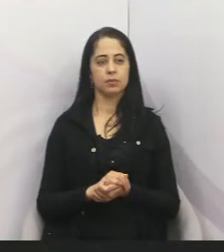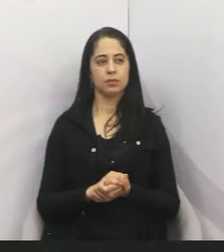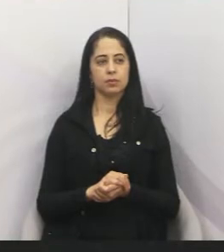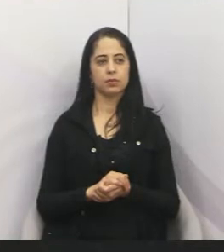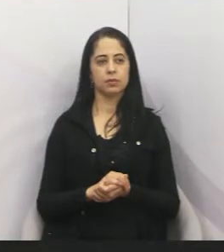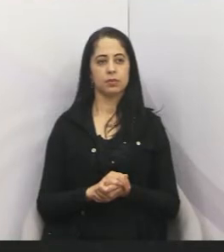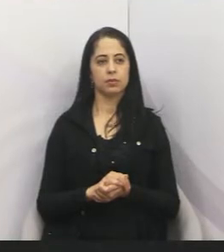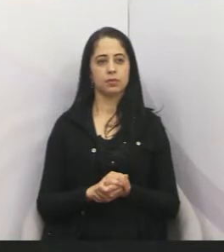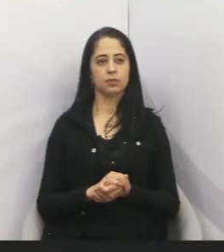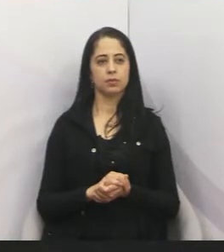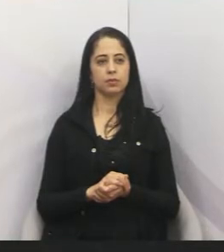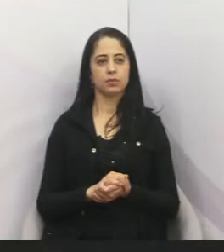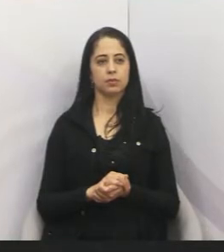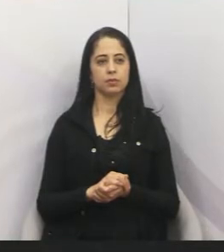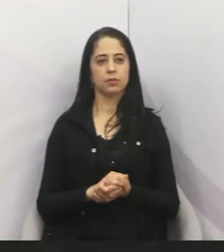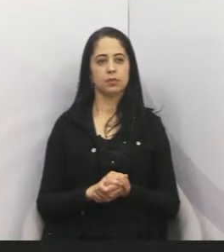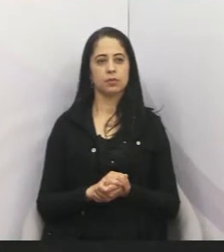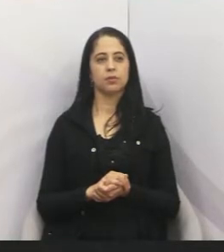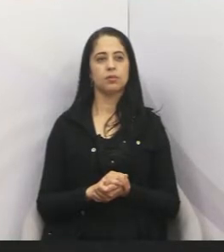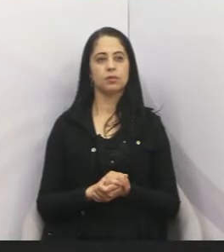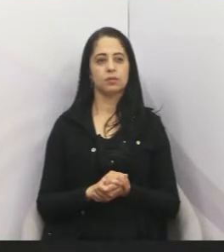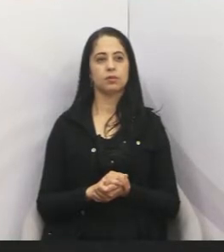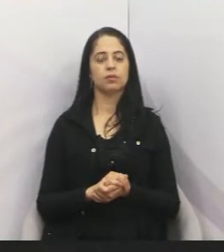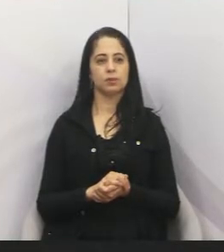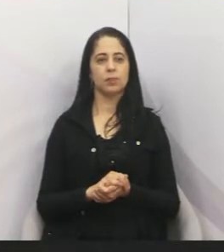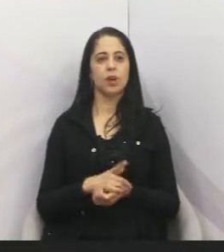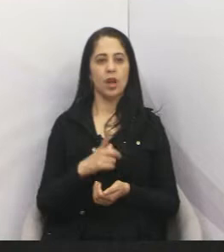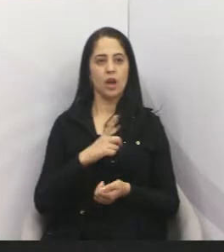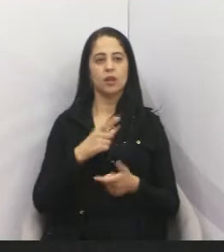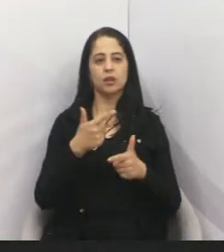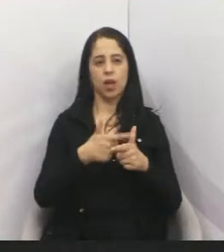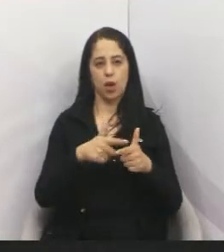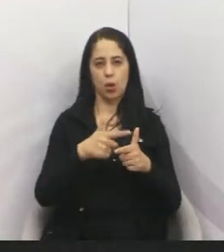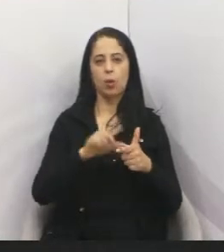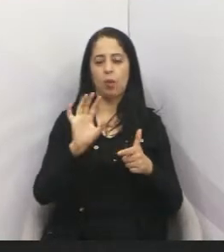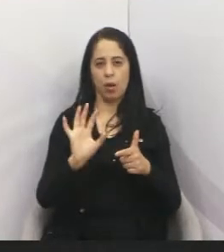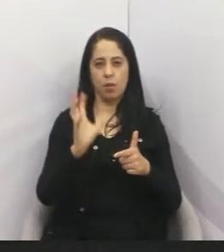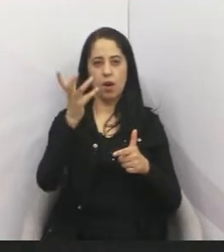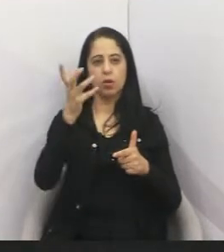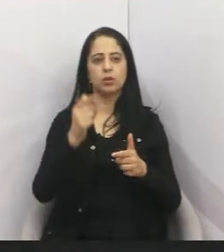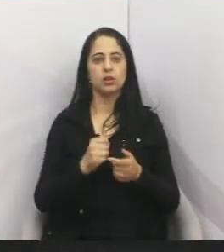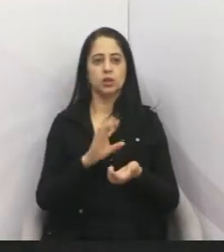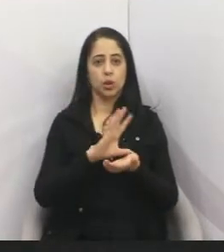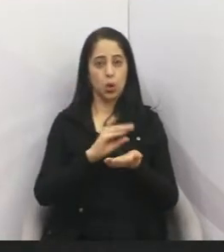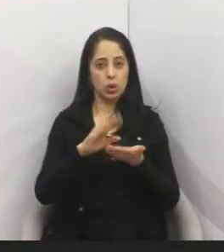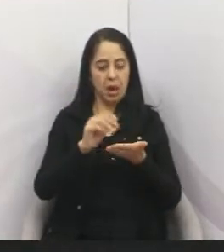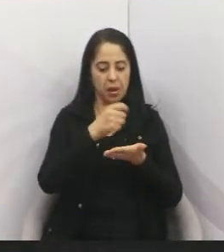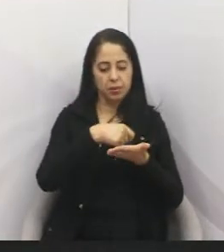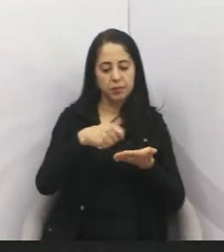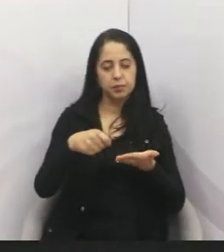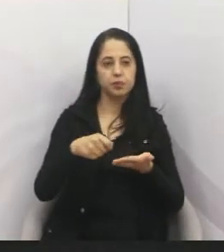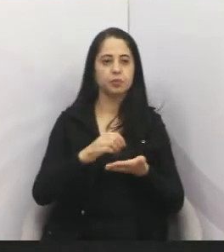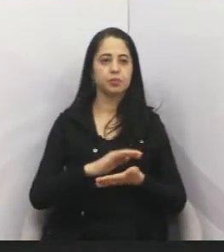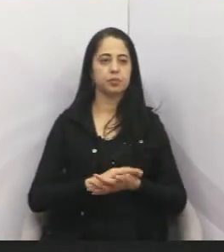Tiveram ocorrências, né? Nós certificamos que tiveram ocorrências, conforme registrado em ata.